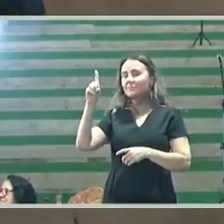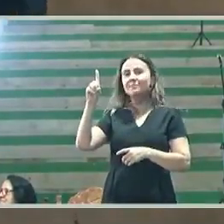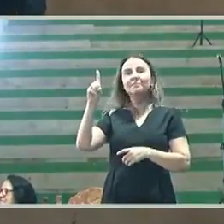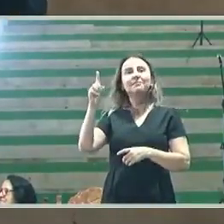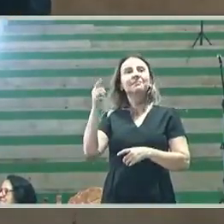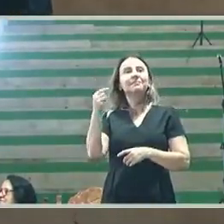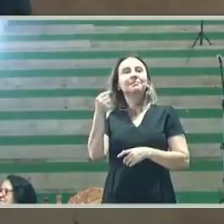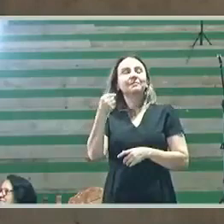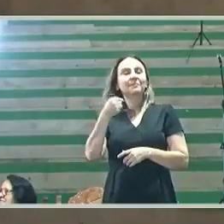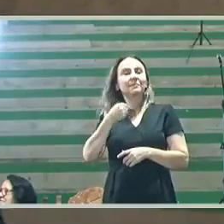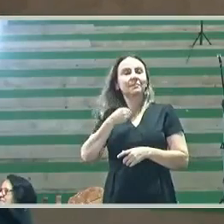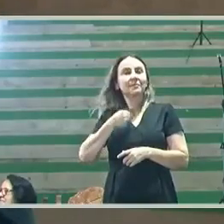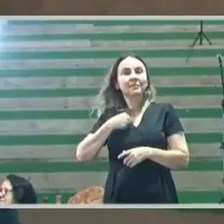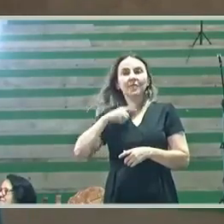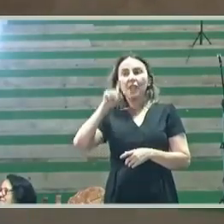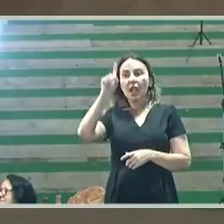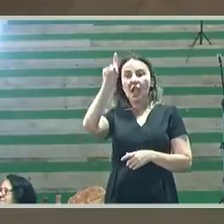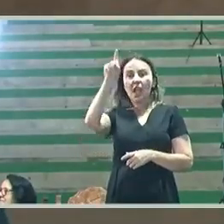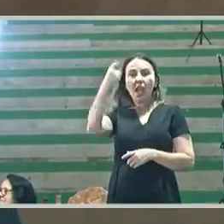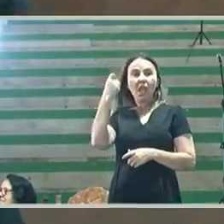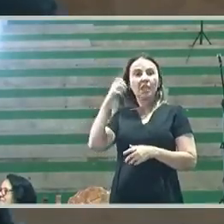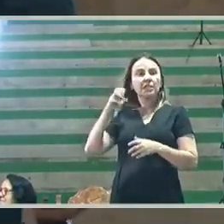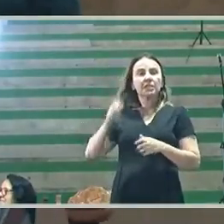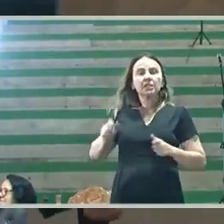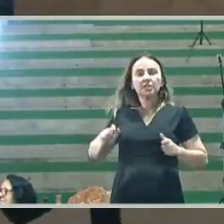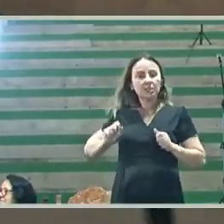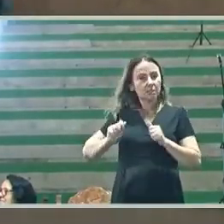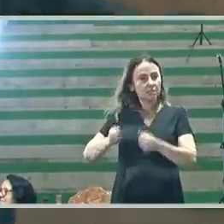Eu sou um ex-paralítico.